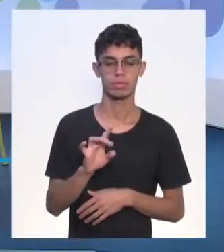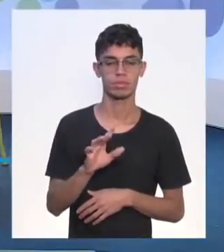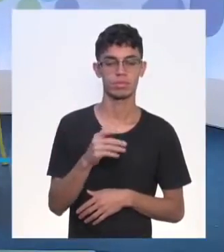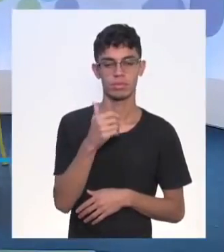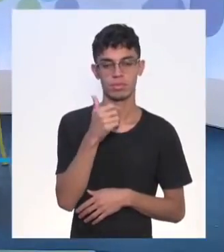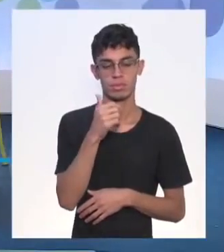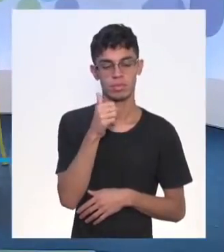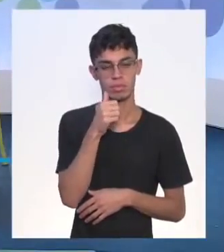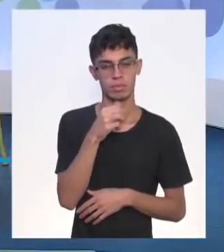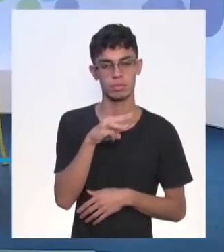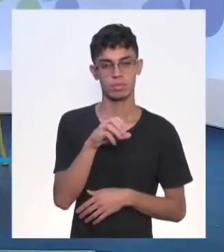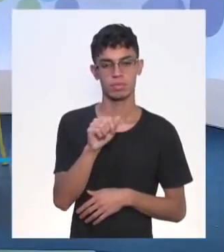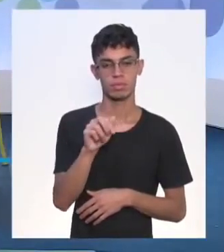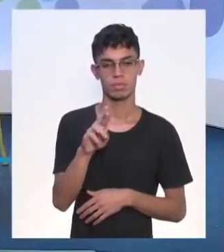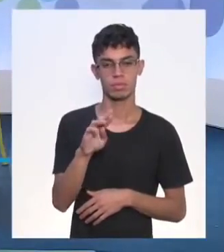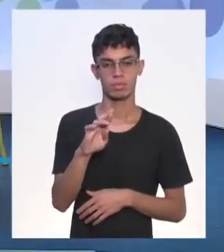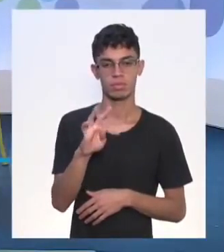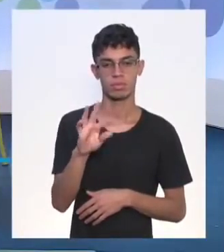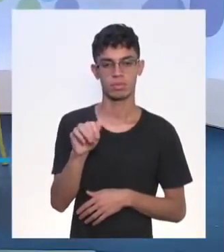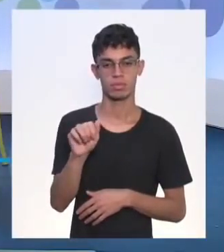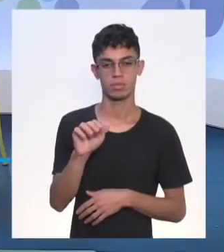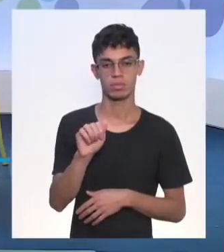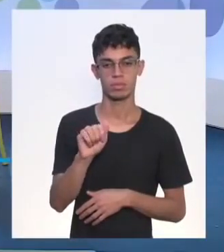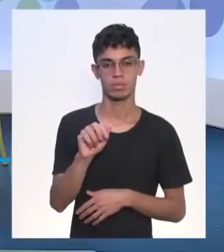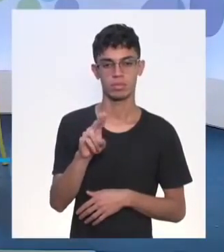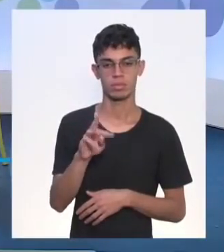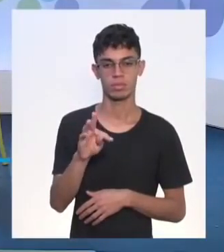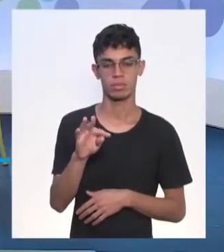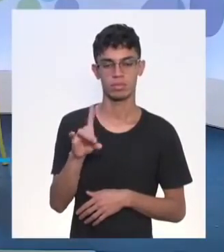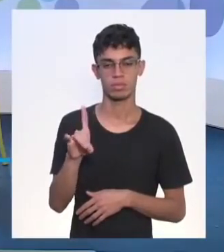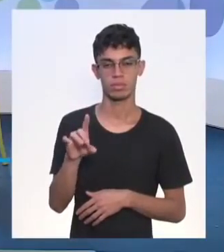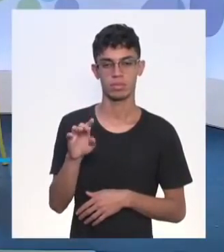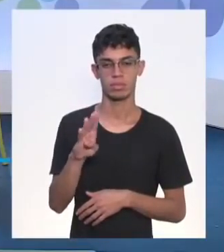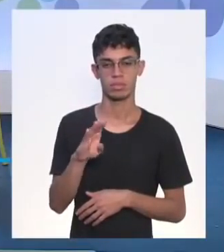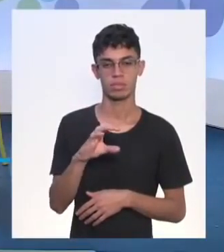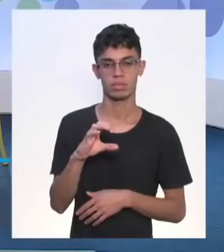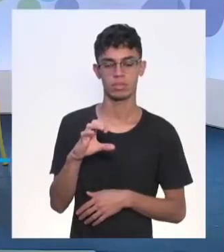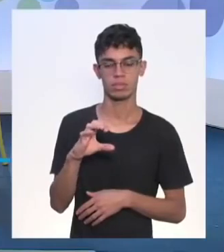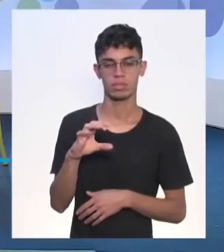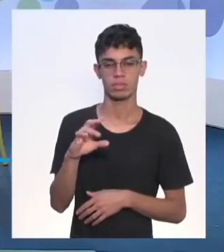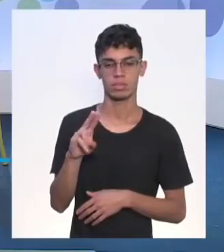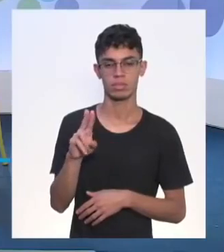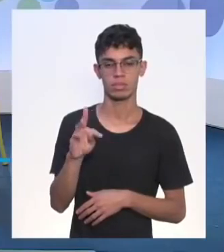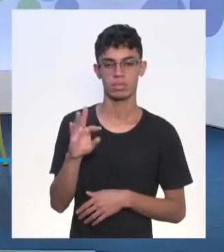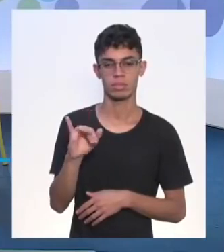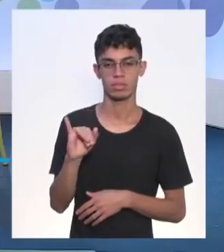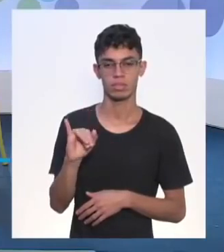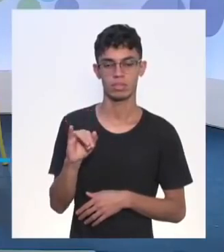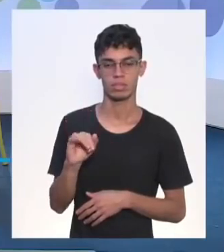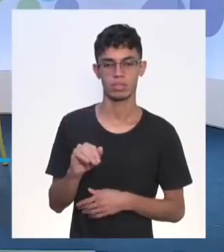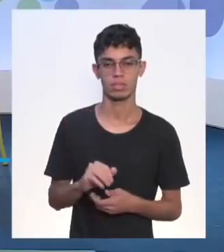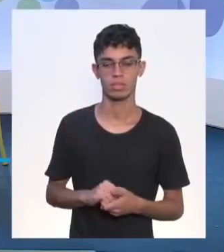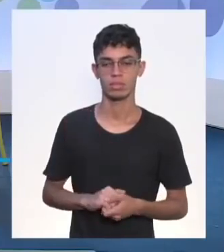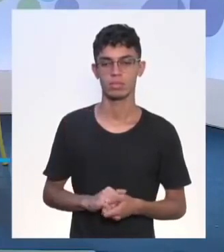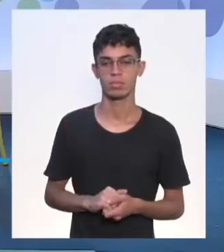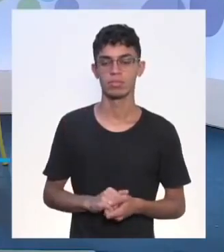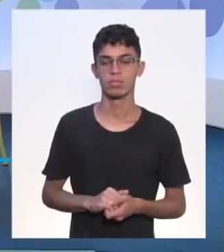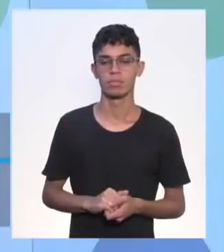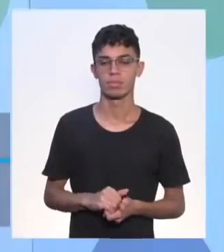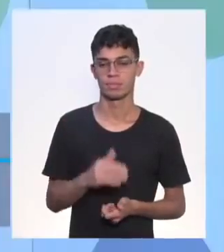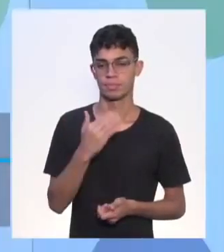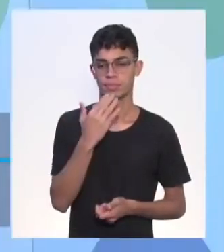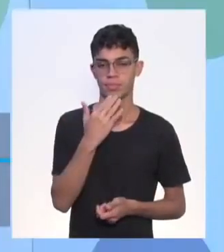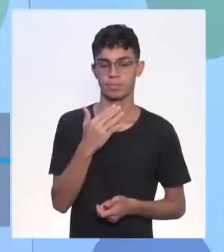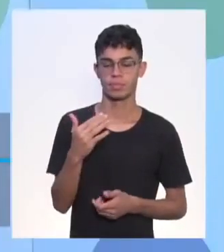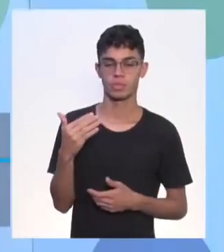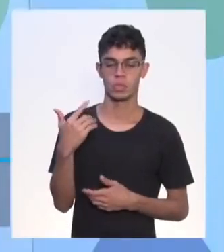ela colocou A, VTD, B e C, VTI. B e C, VTI. Isso. Eu vou pedir para pôr na